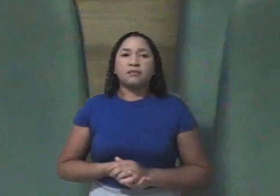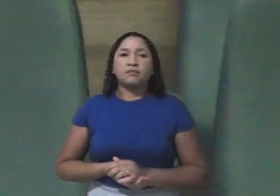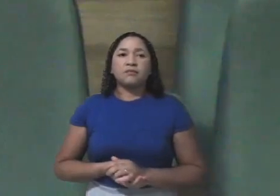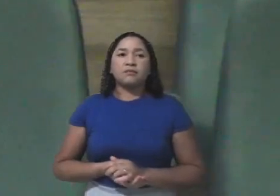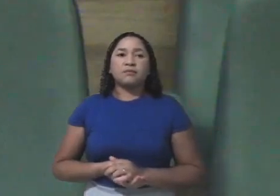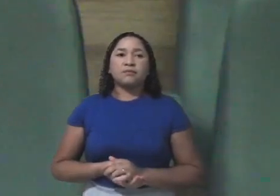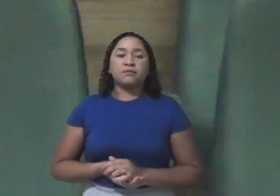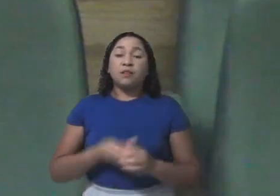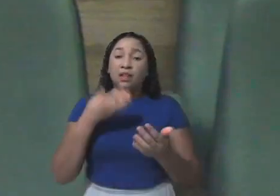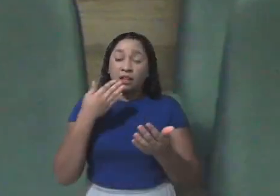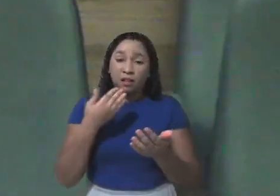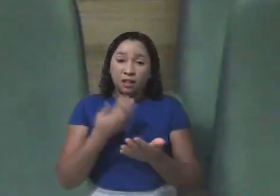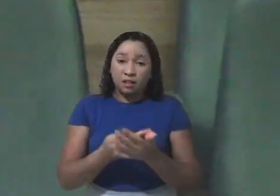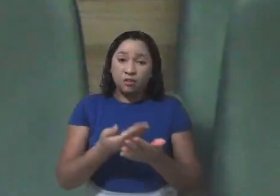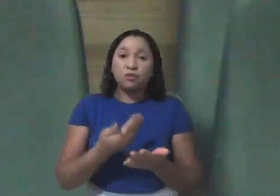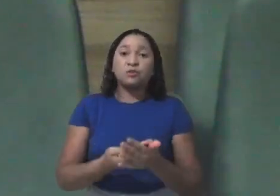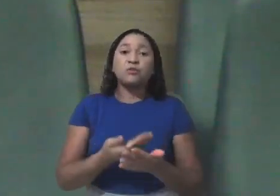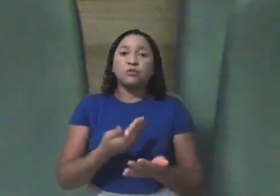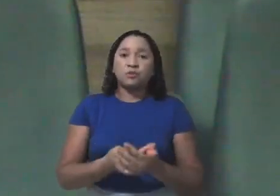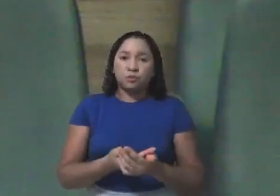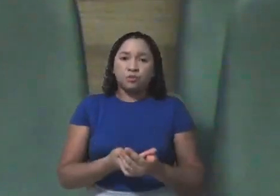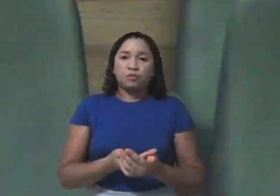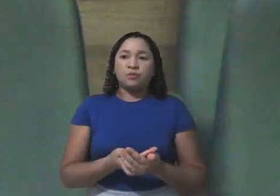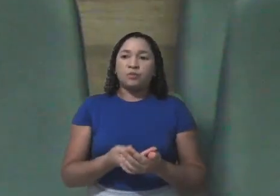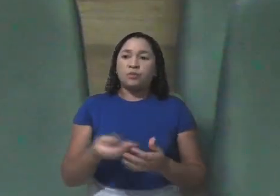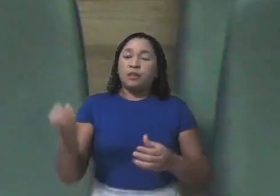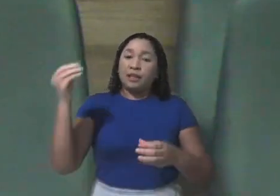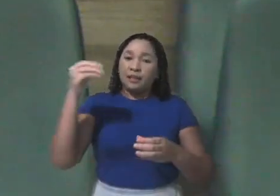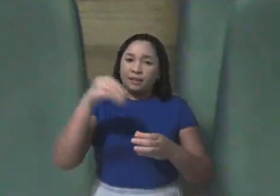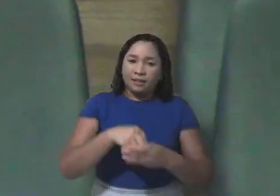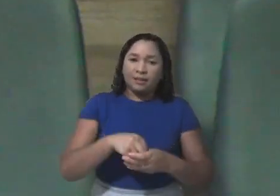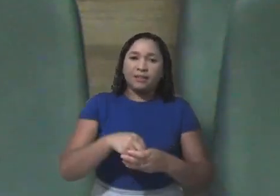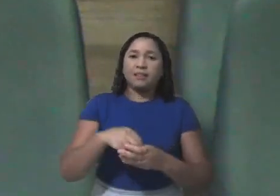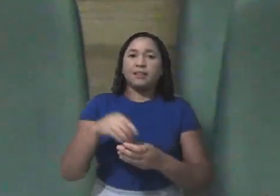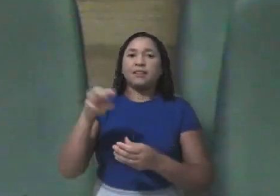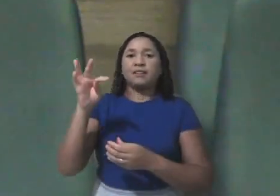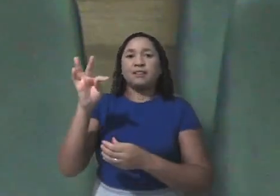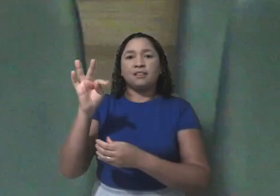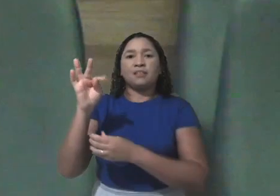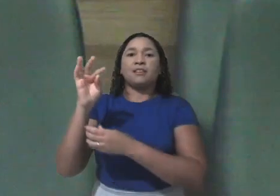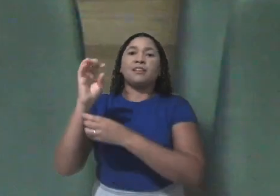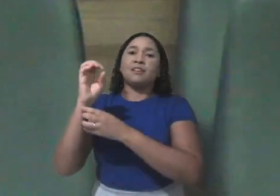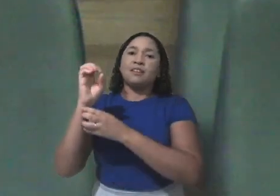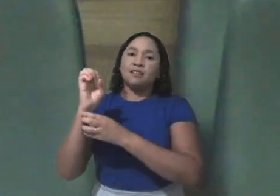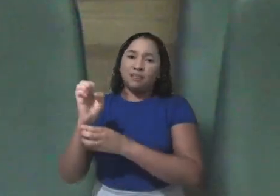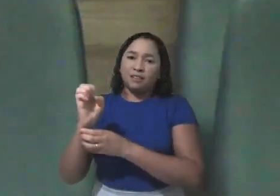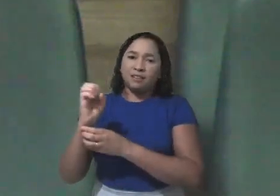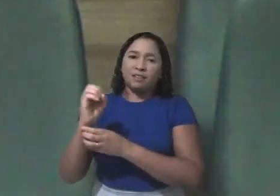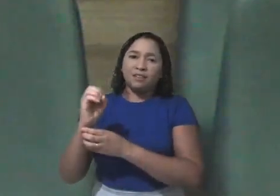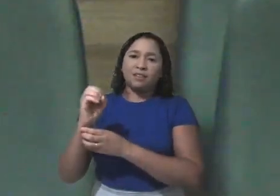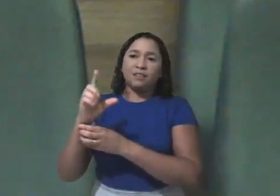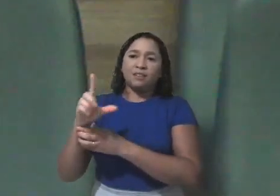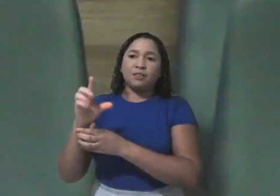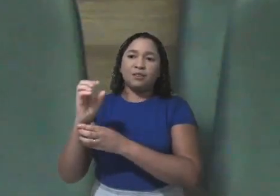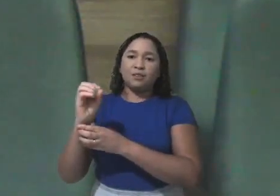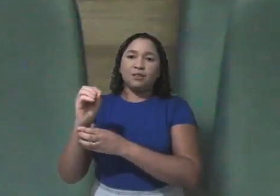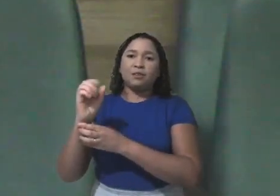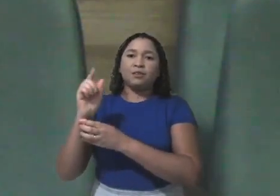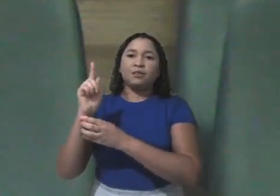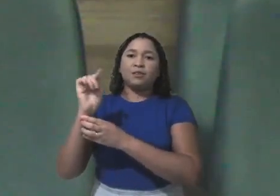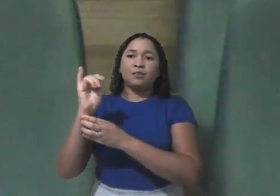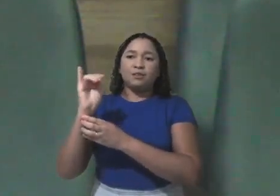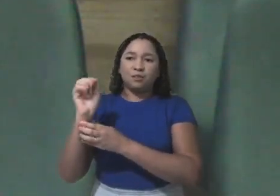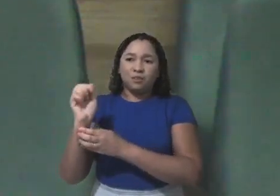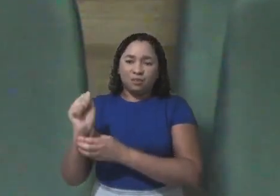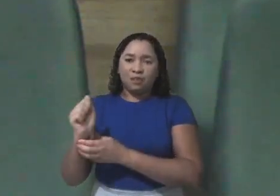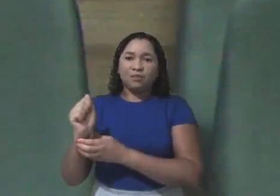organizar os estudos. Dentro da teologia sistemática, nós temos várias matérias.